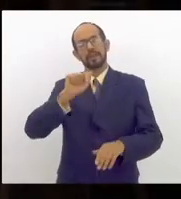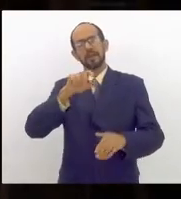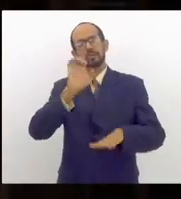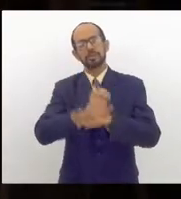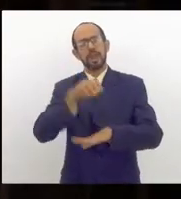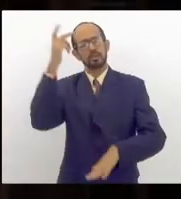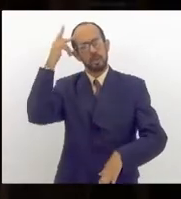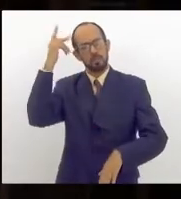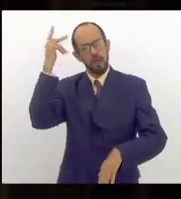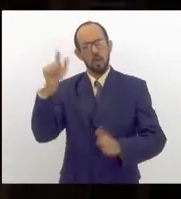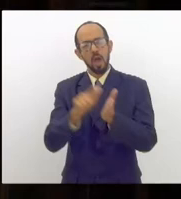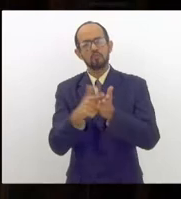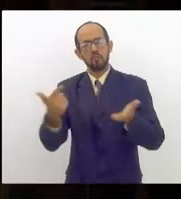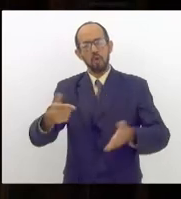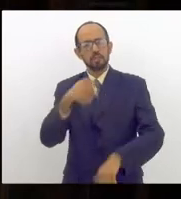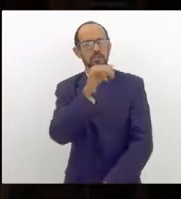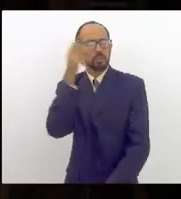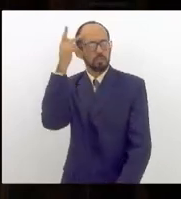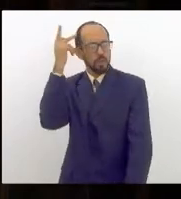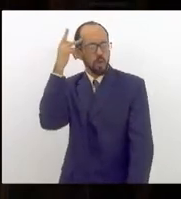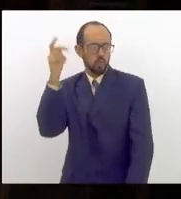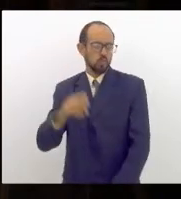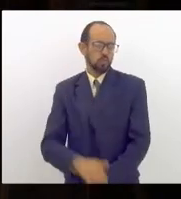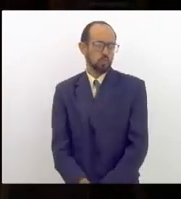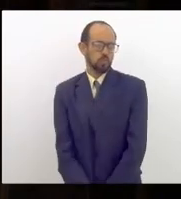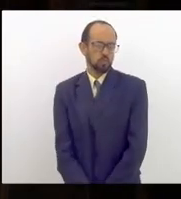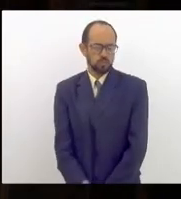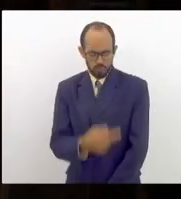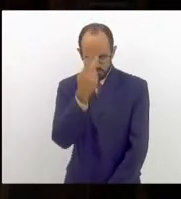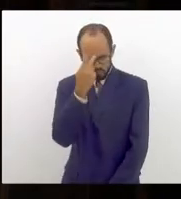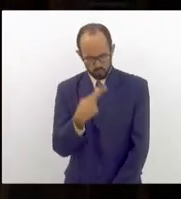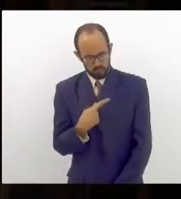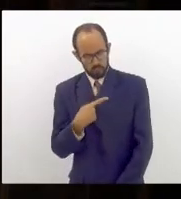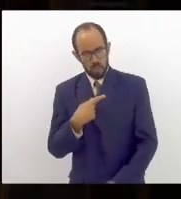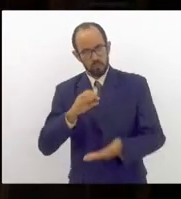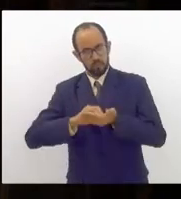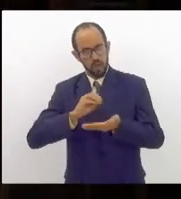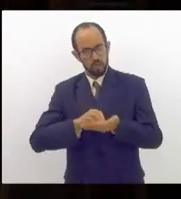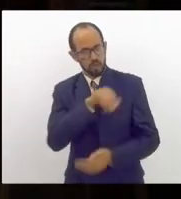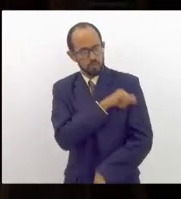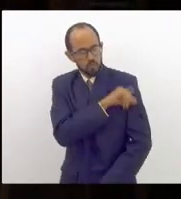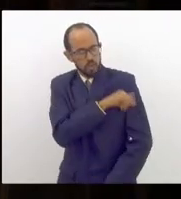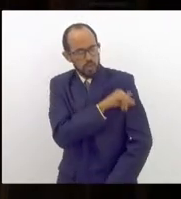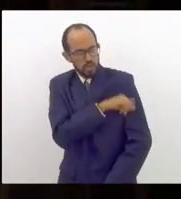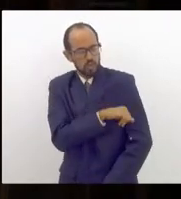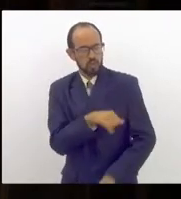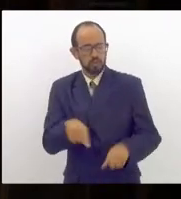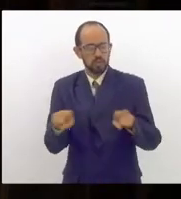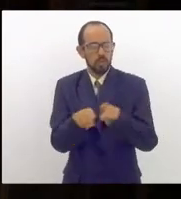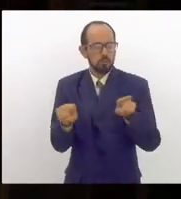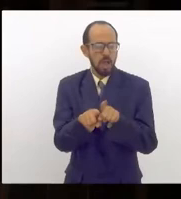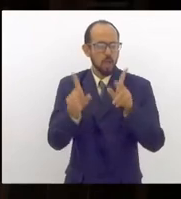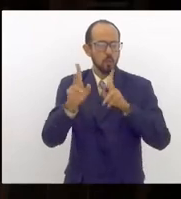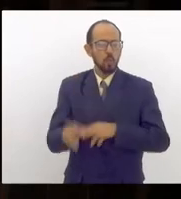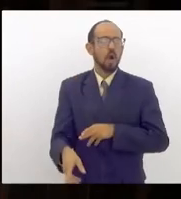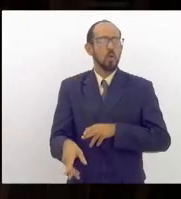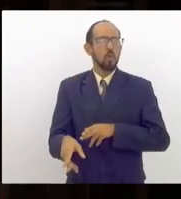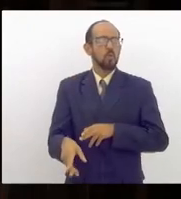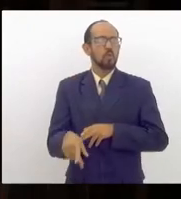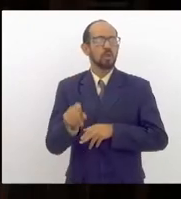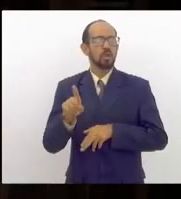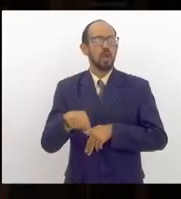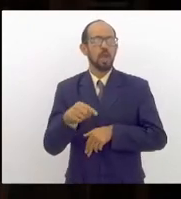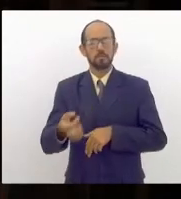A Folha de São Paulo né não falta um pouco Essa visão que ela é fundamental para a gente pois esse